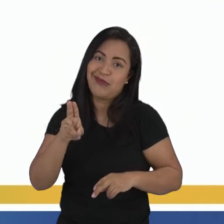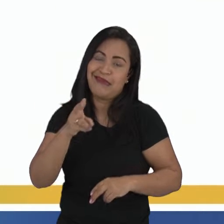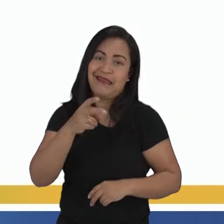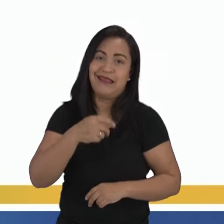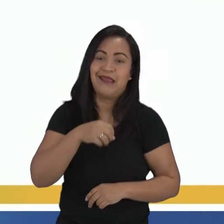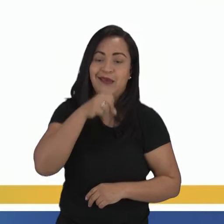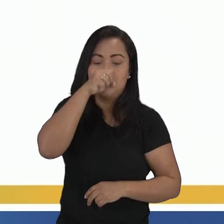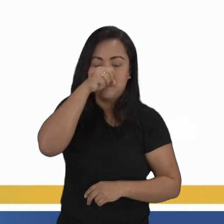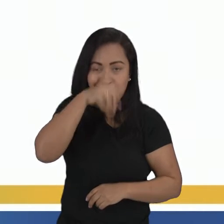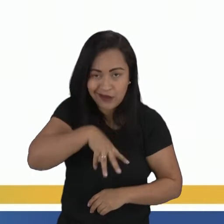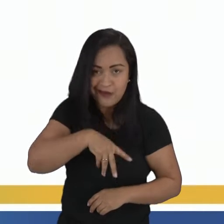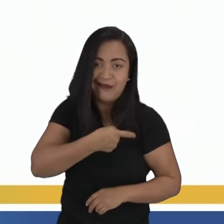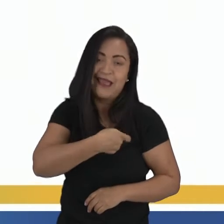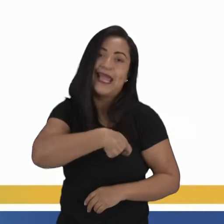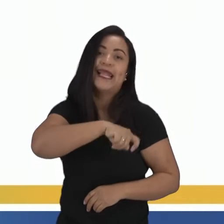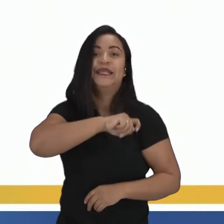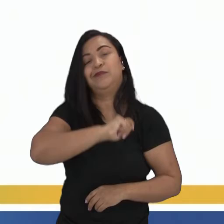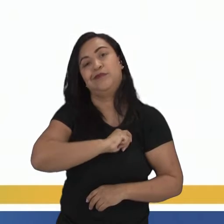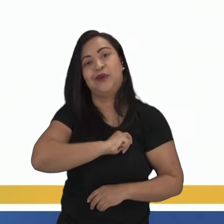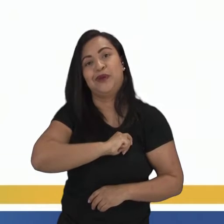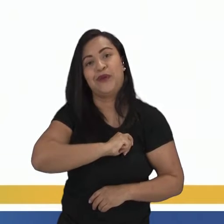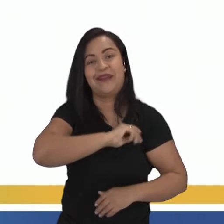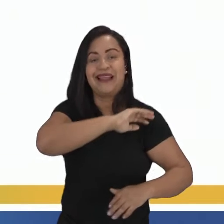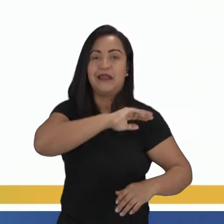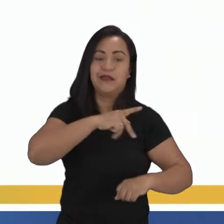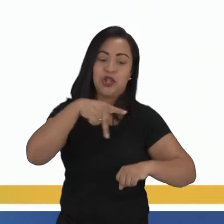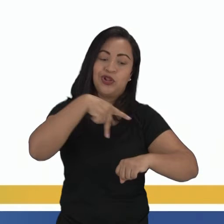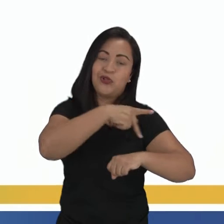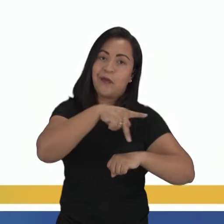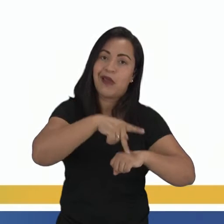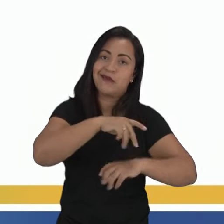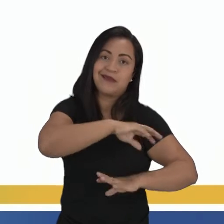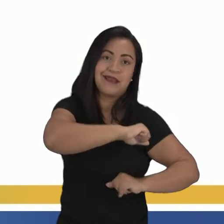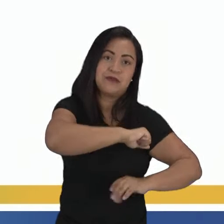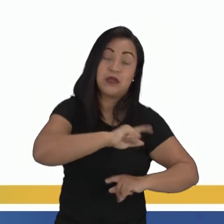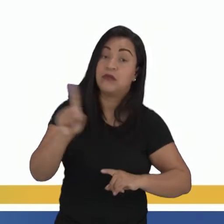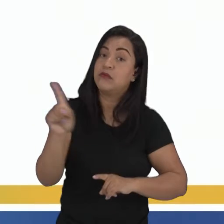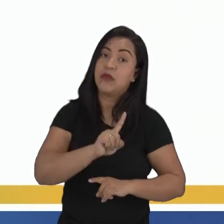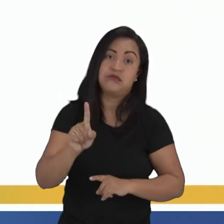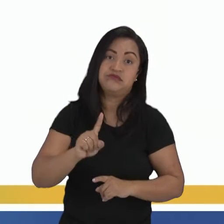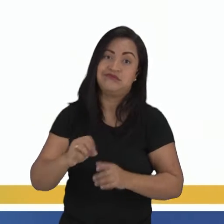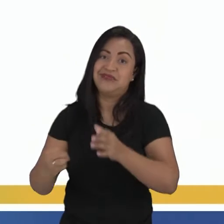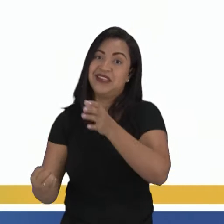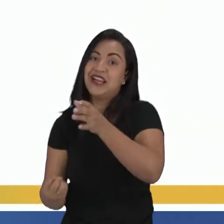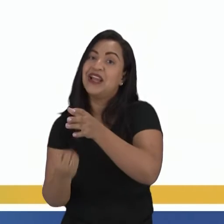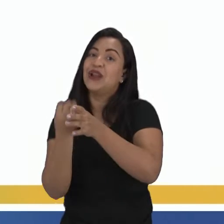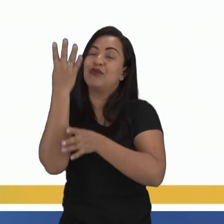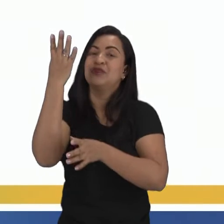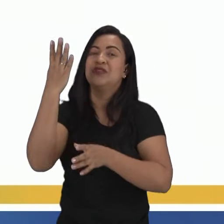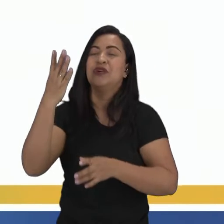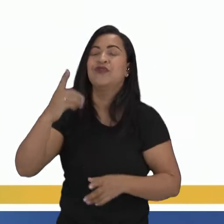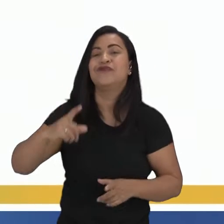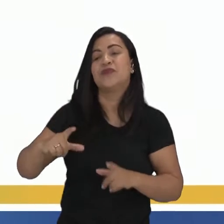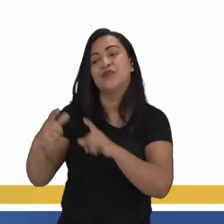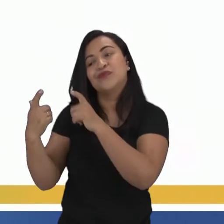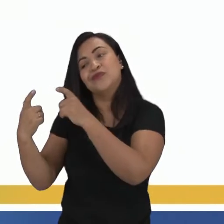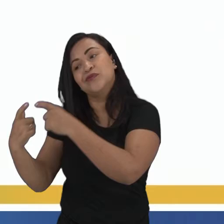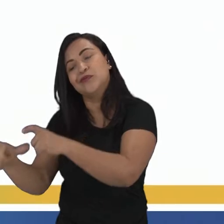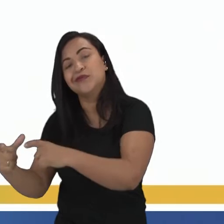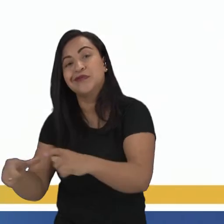da gripe espanhola como se só houvesse lá, mas não é de lá, tá? Era um território neutro, vamos dizer